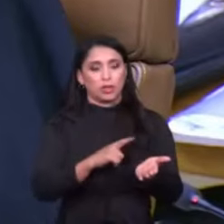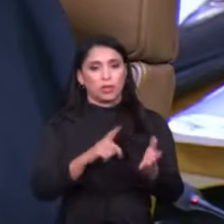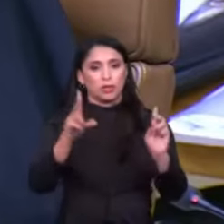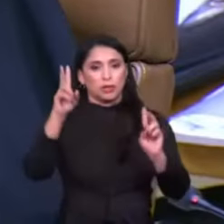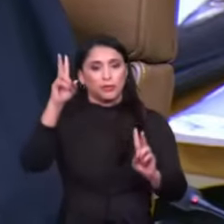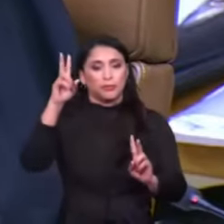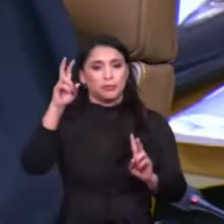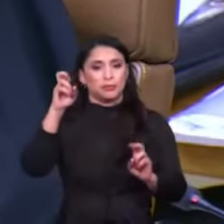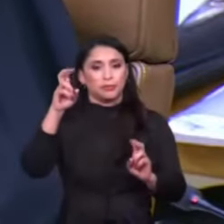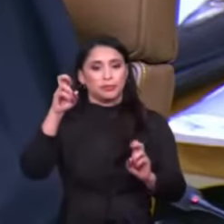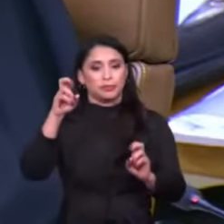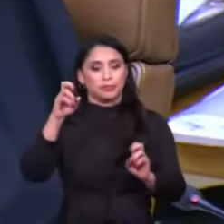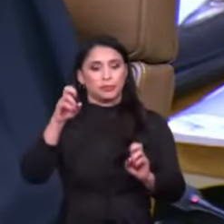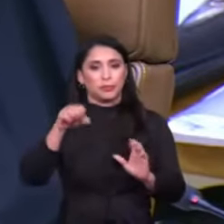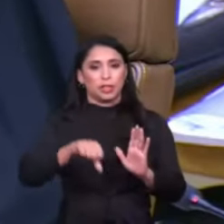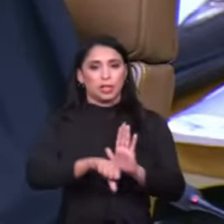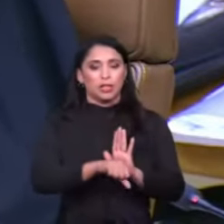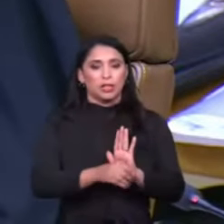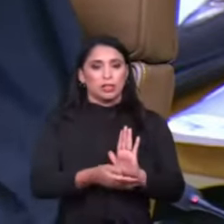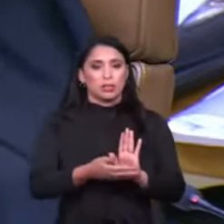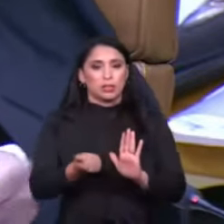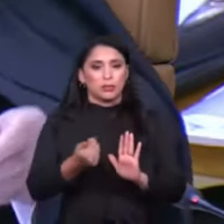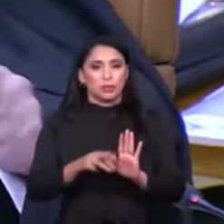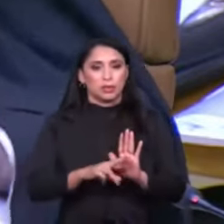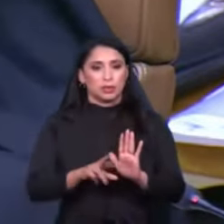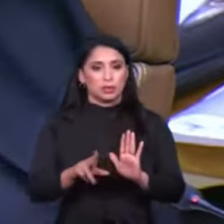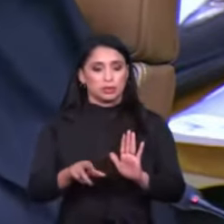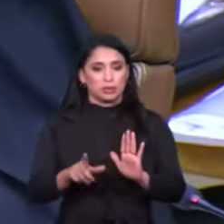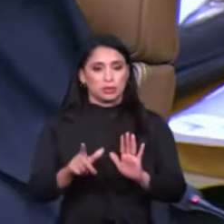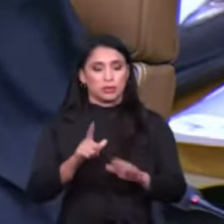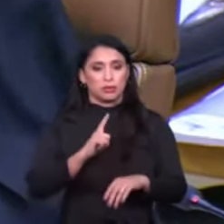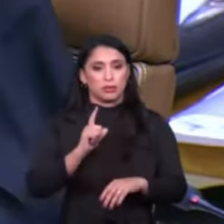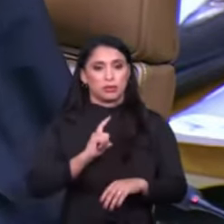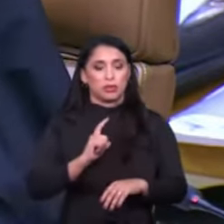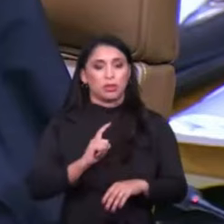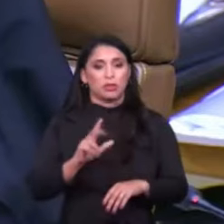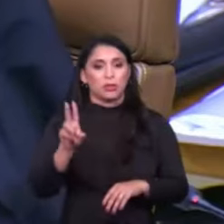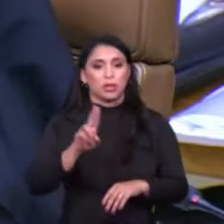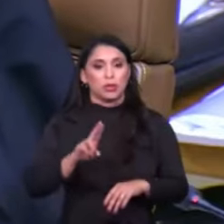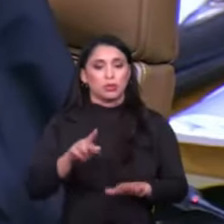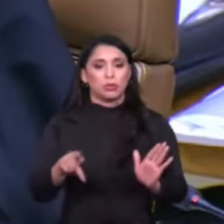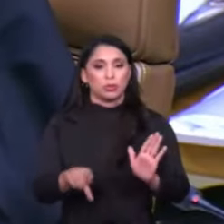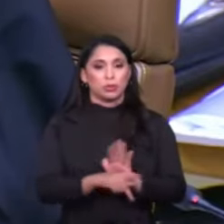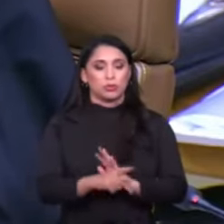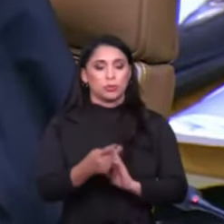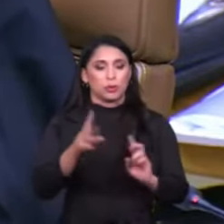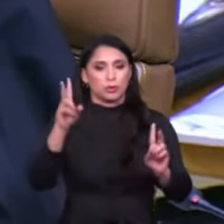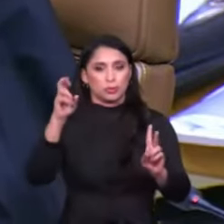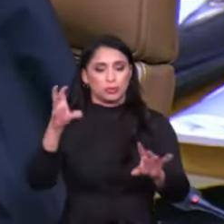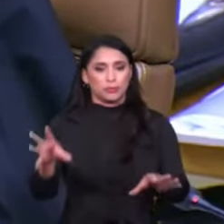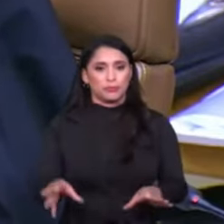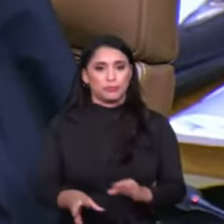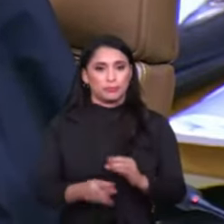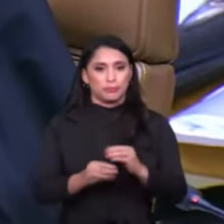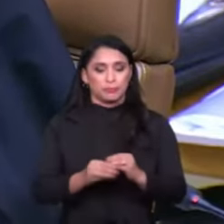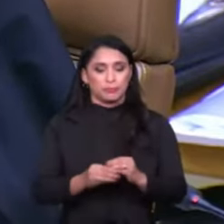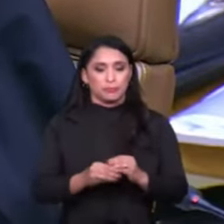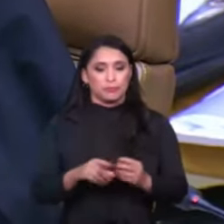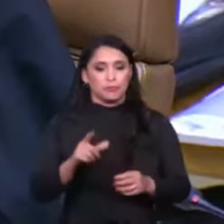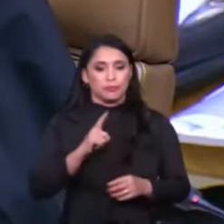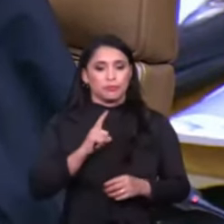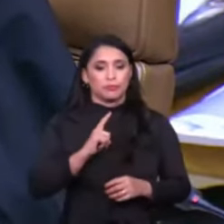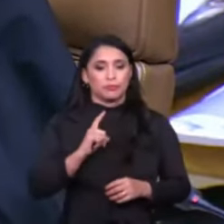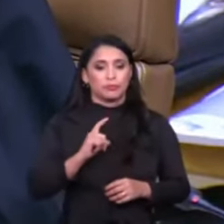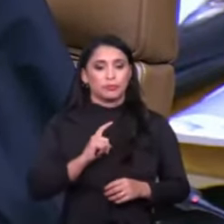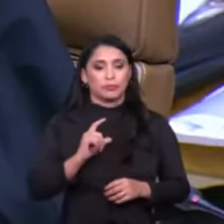aspas, descriminalização do porte de drogas para consumo próprio, as fecha. O argumento central